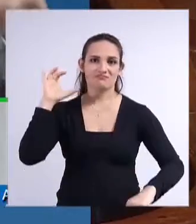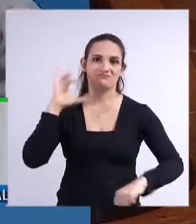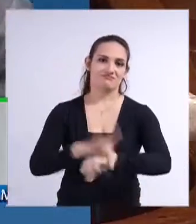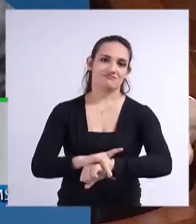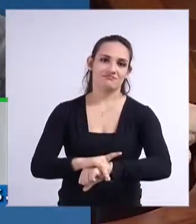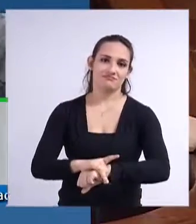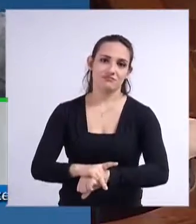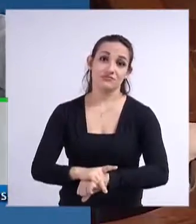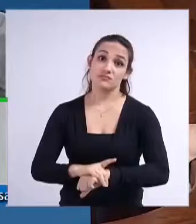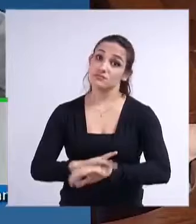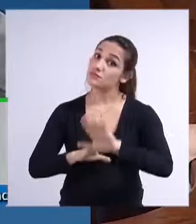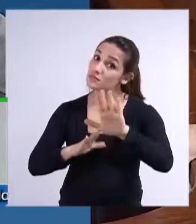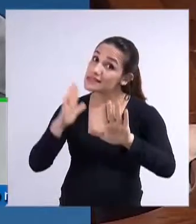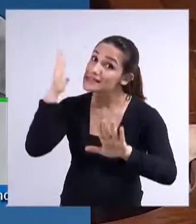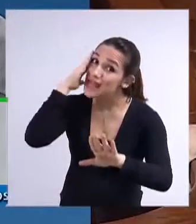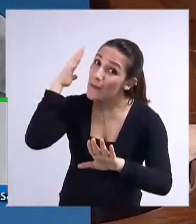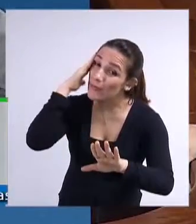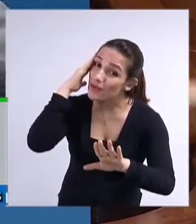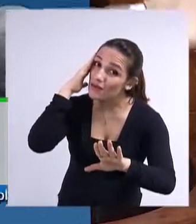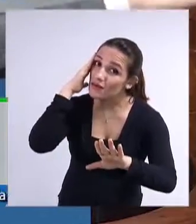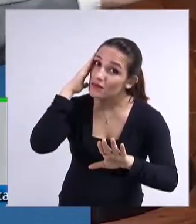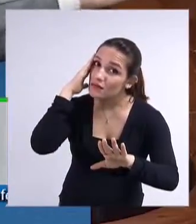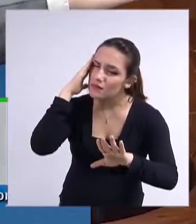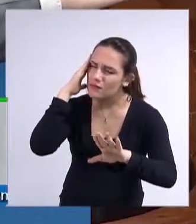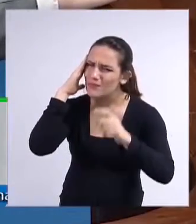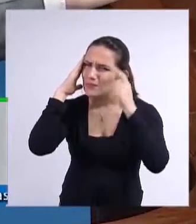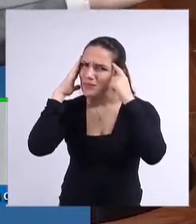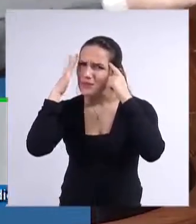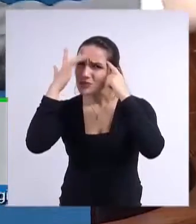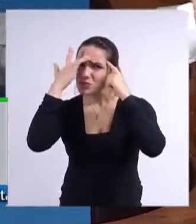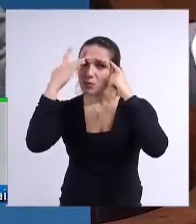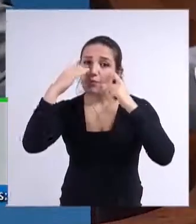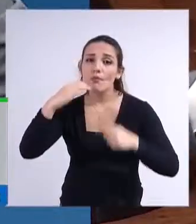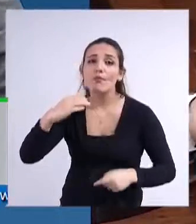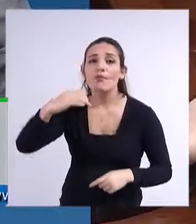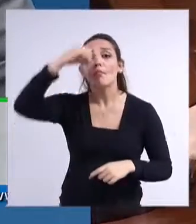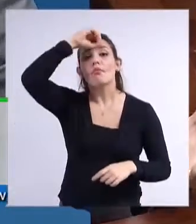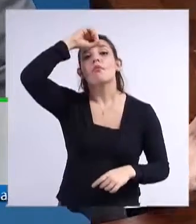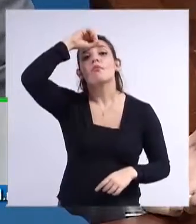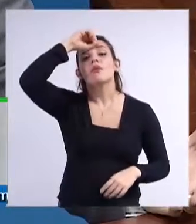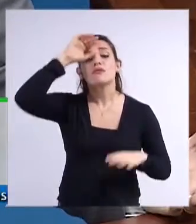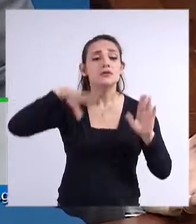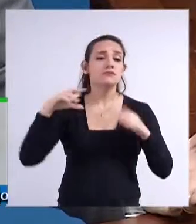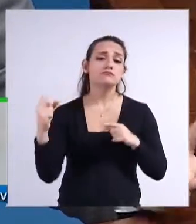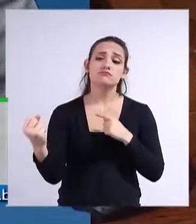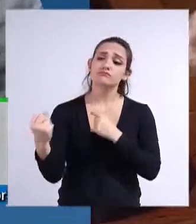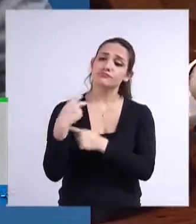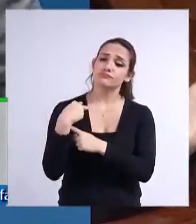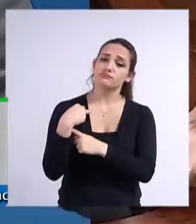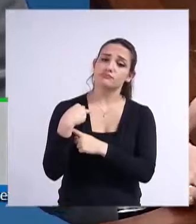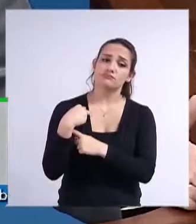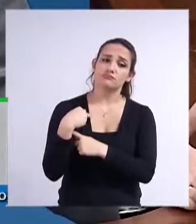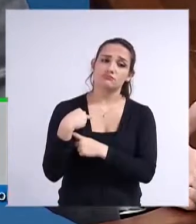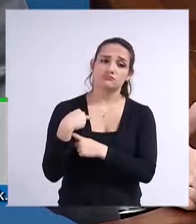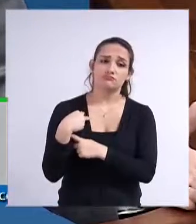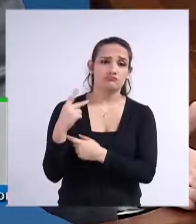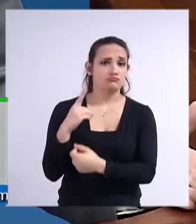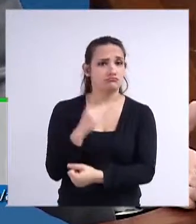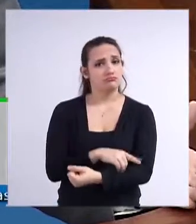Isso os notificados. Imagine aquele que pegou uma